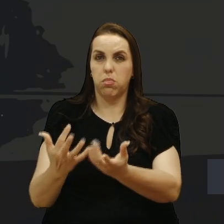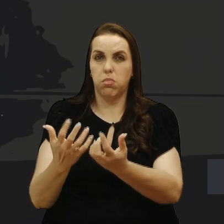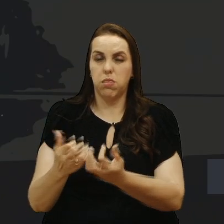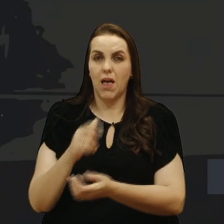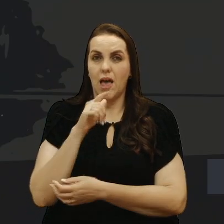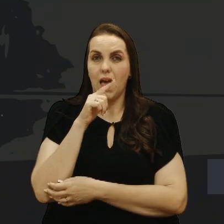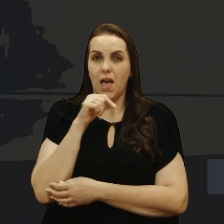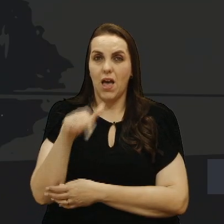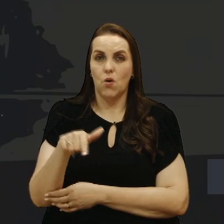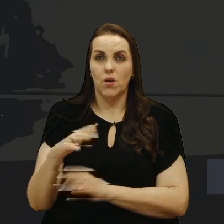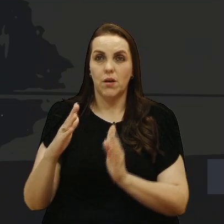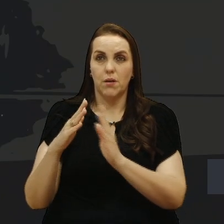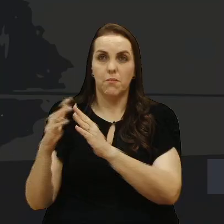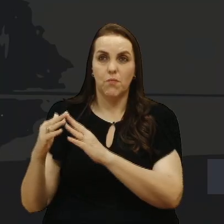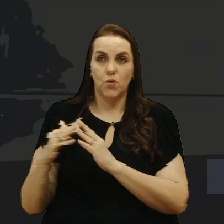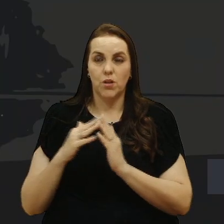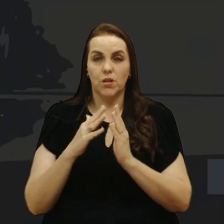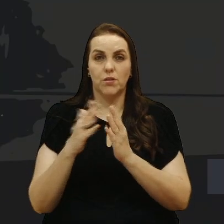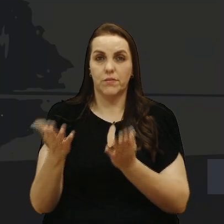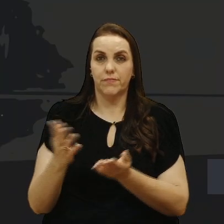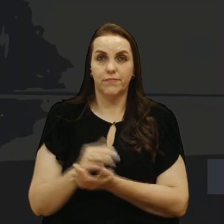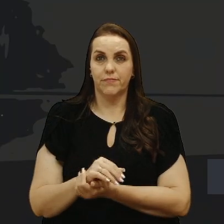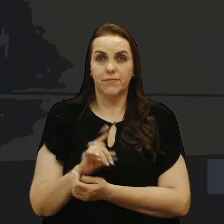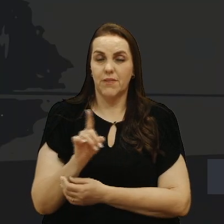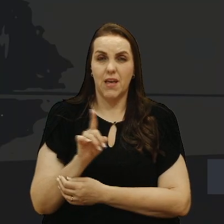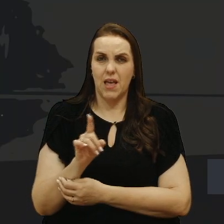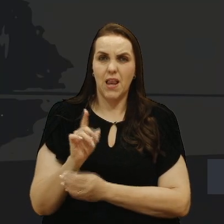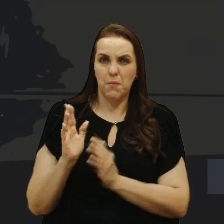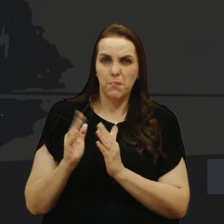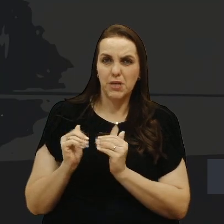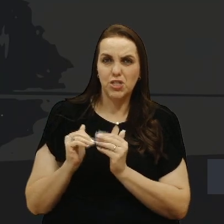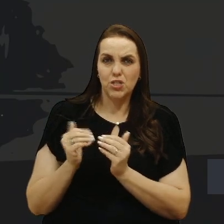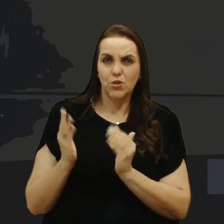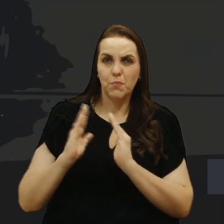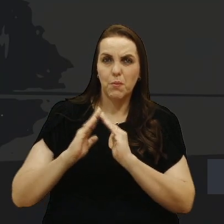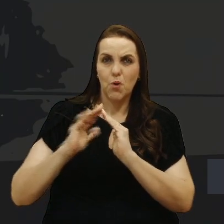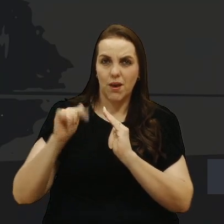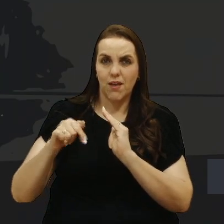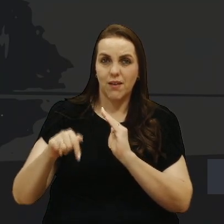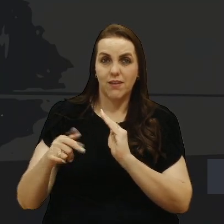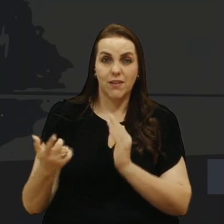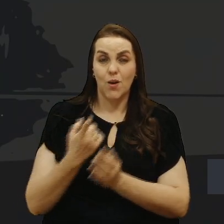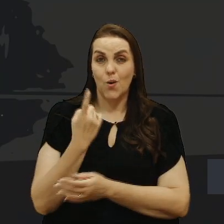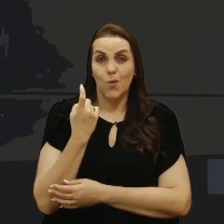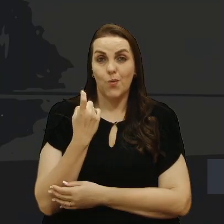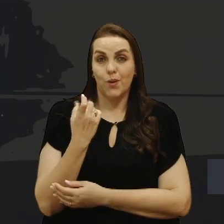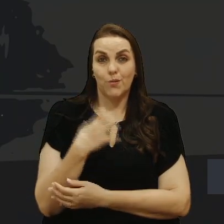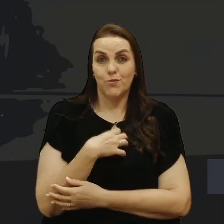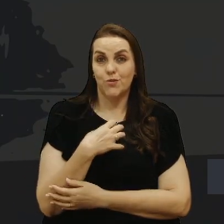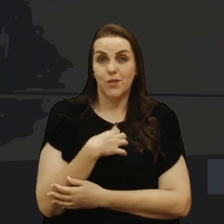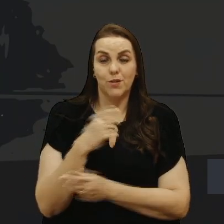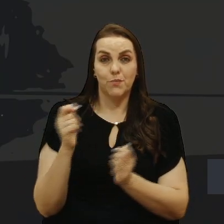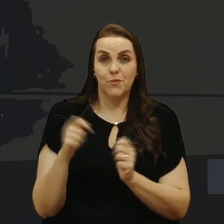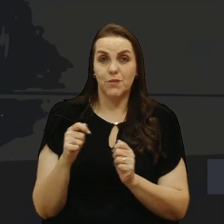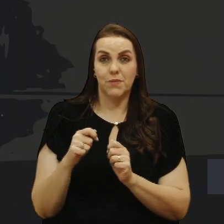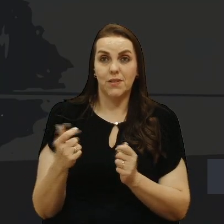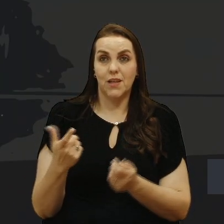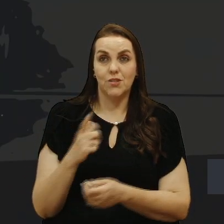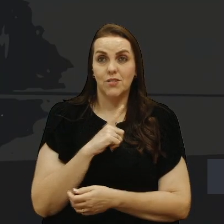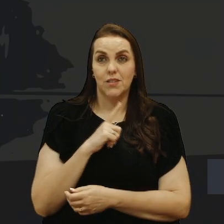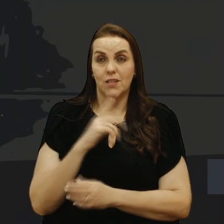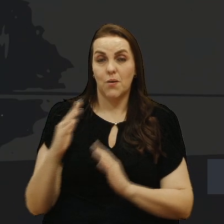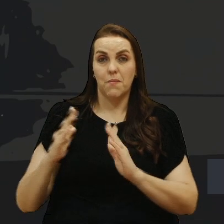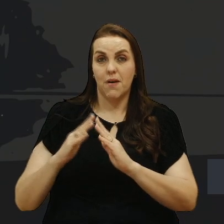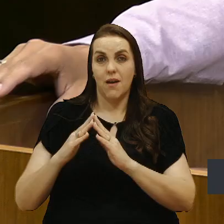ali, os moradores ali, e esses moradores não pediram para estar morando ali, gente. É a única forma que eles acharam de poder ter uma